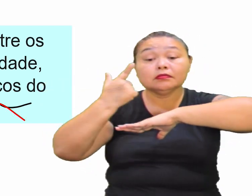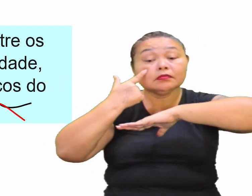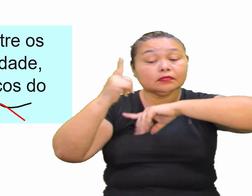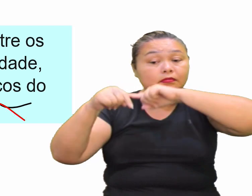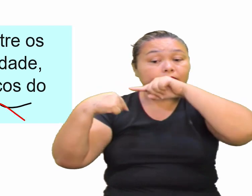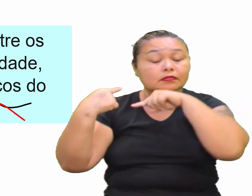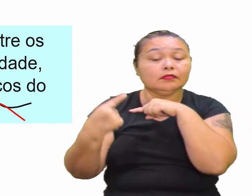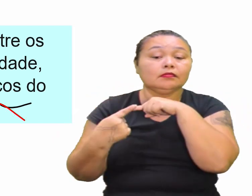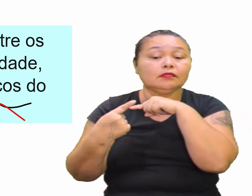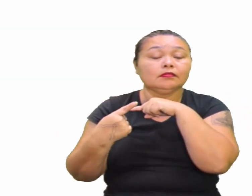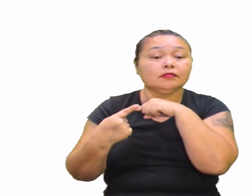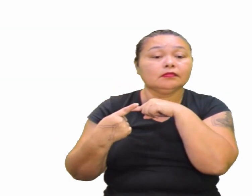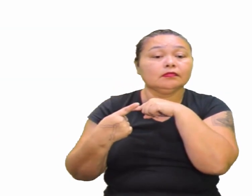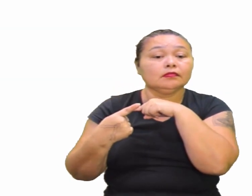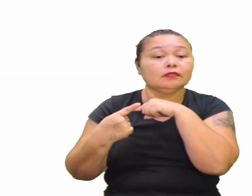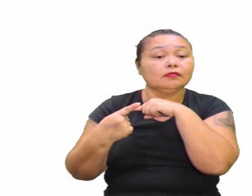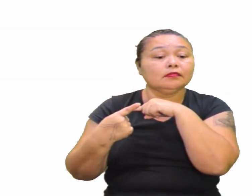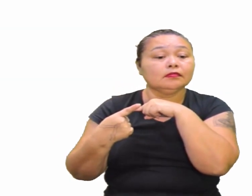vendo aí. Bom,